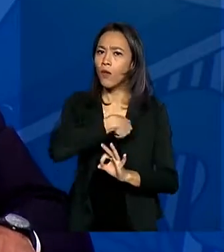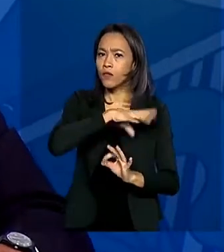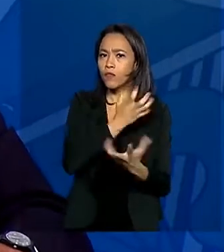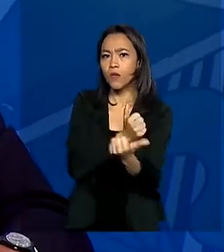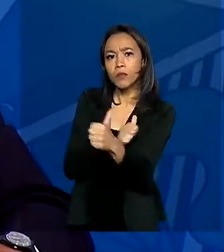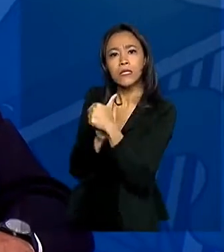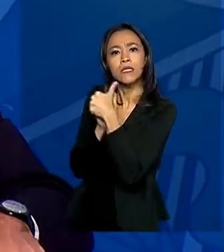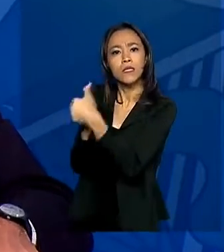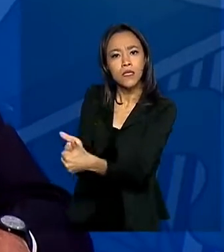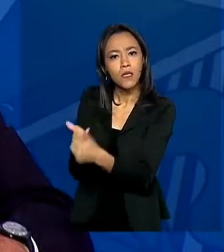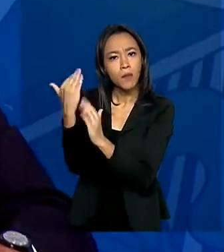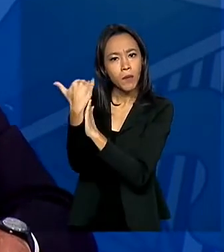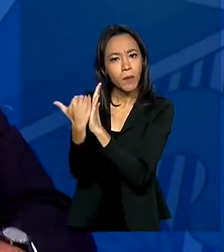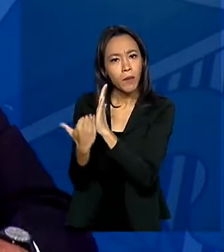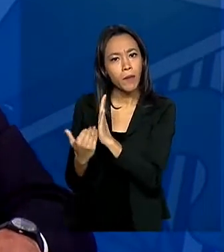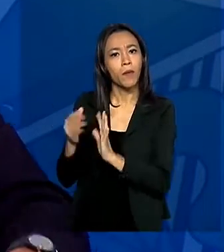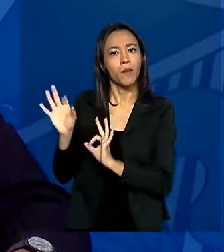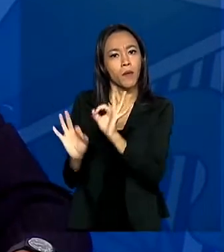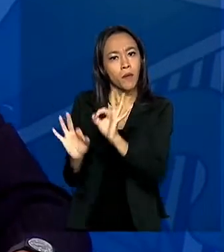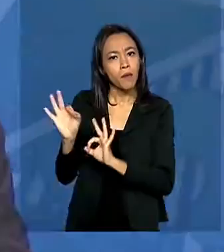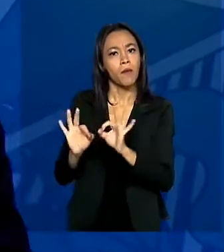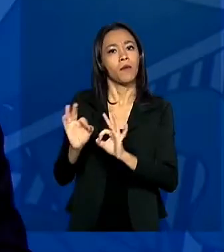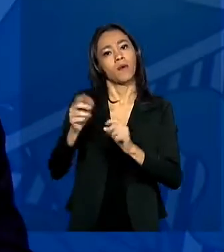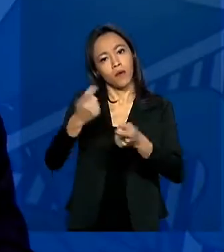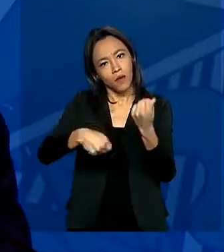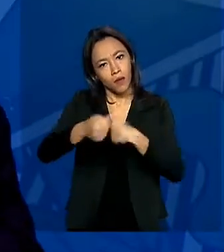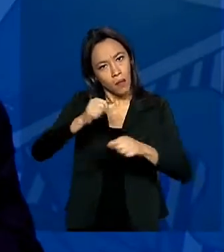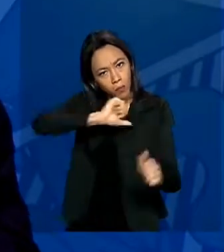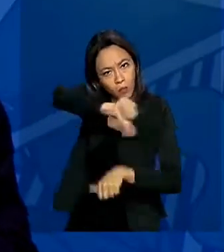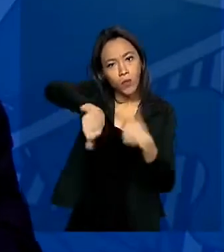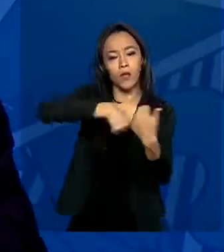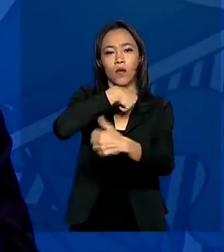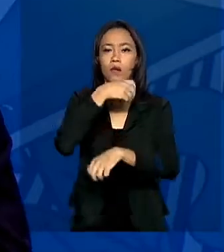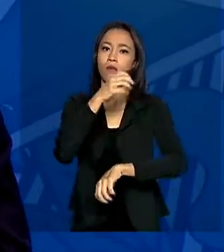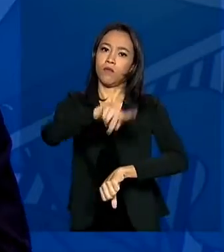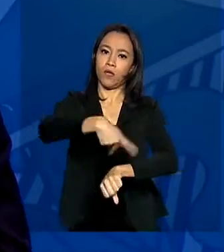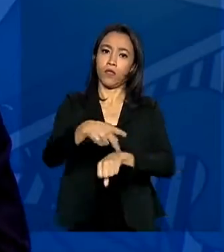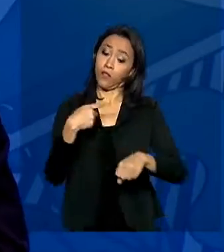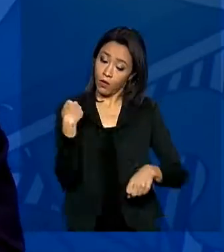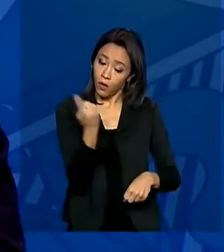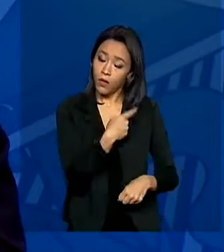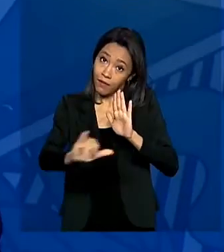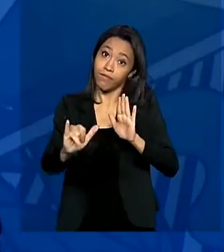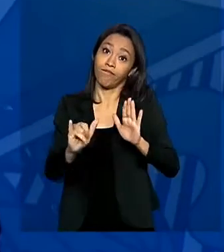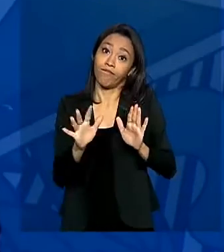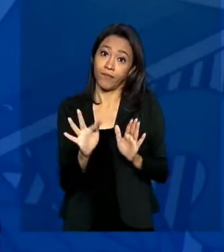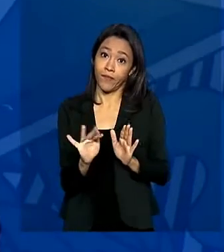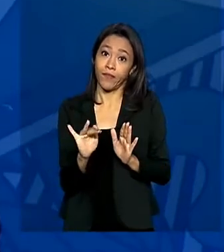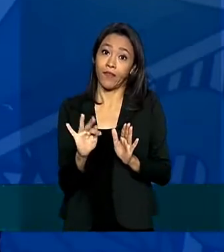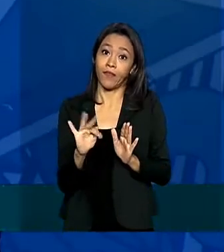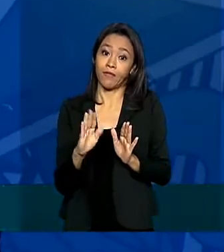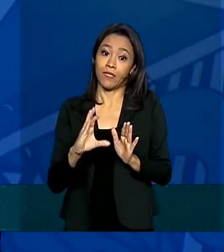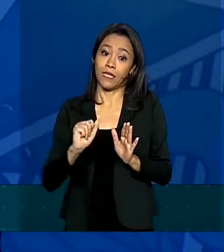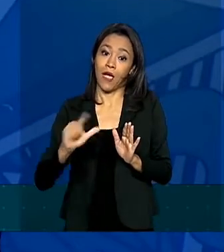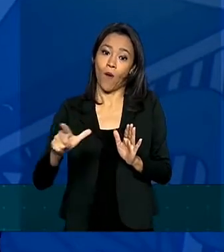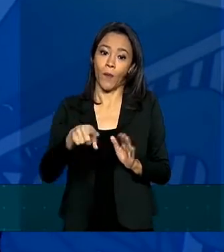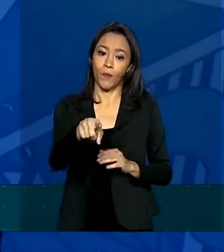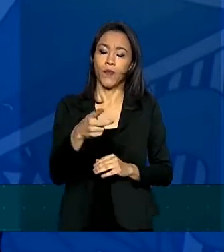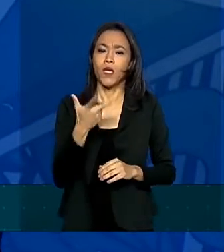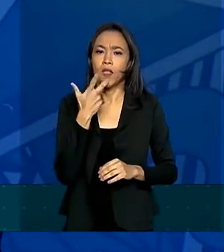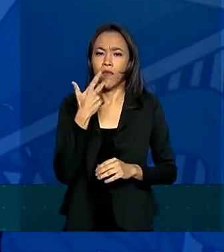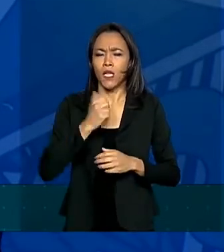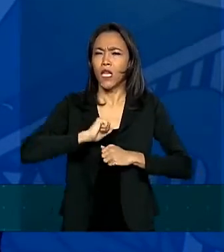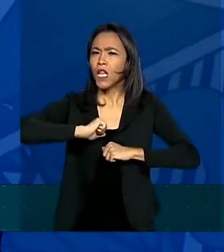mesmo tempo, reduzindo subsídios, afirmou Guedes. O teto de gastos é um mecanismo criado em